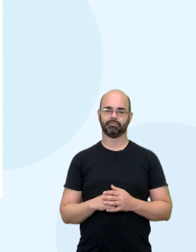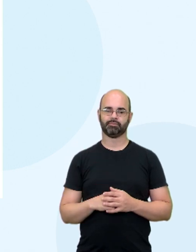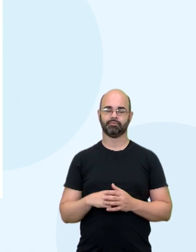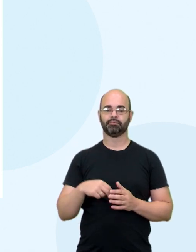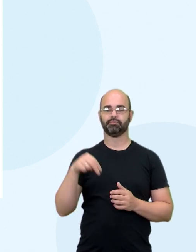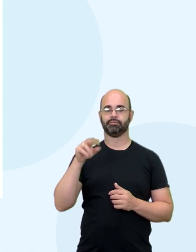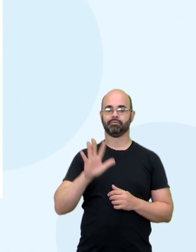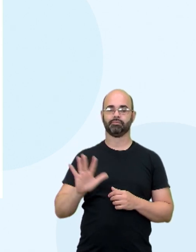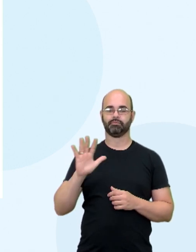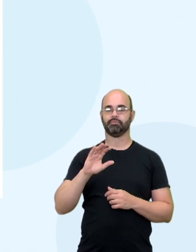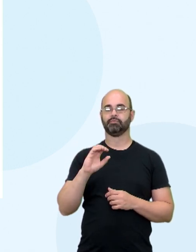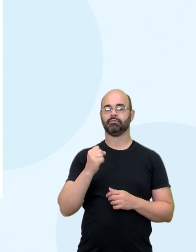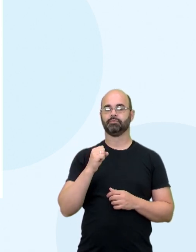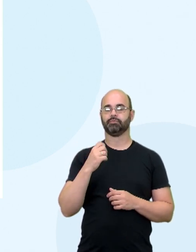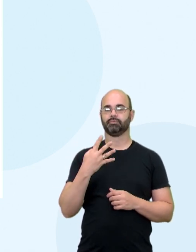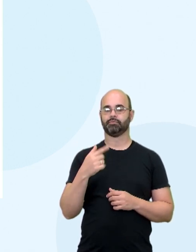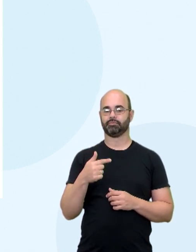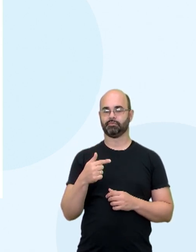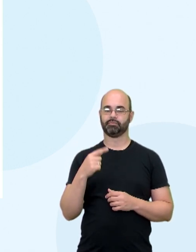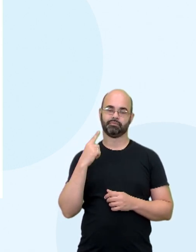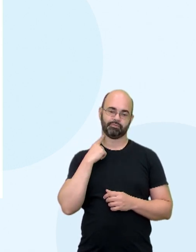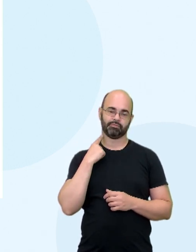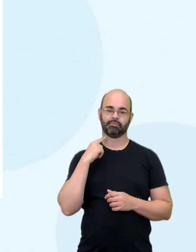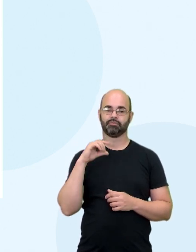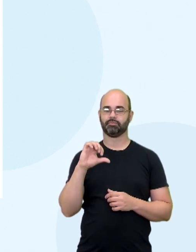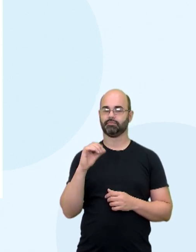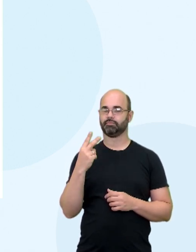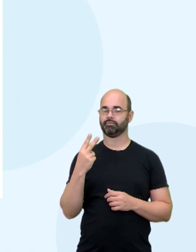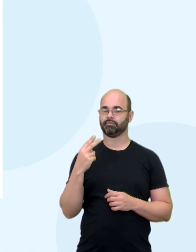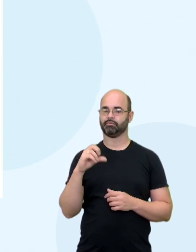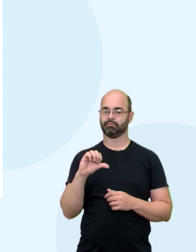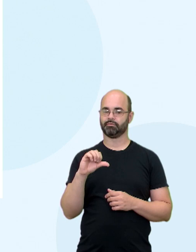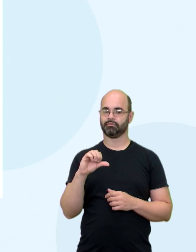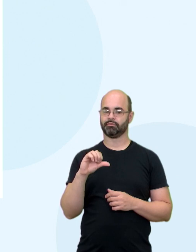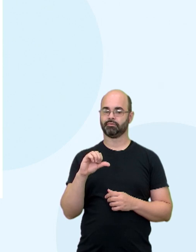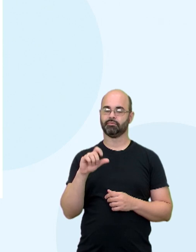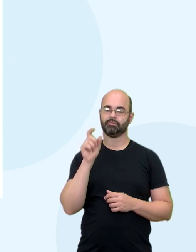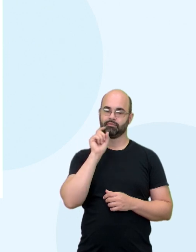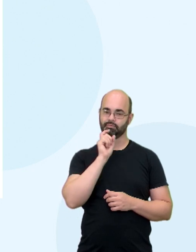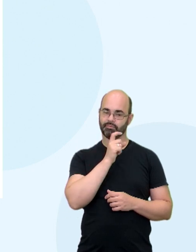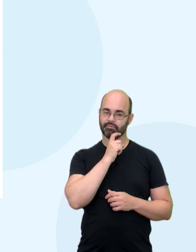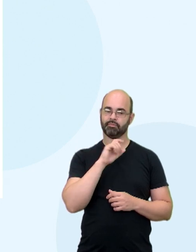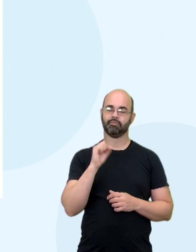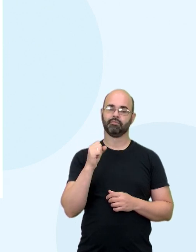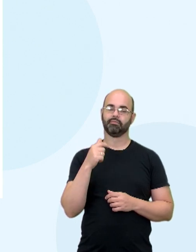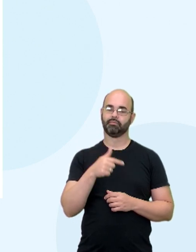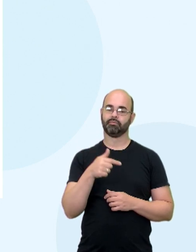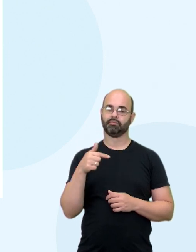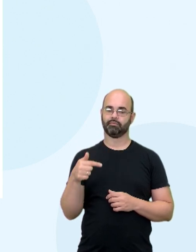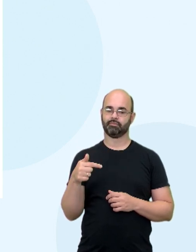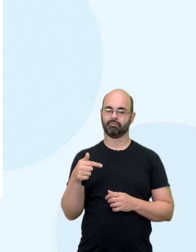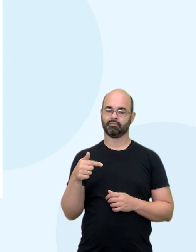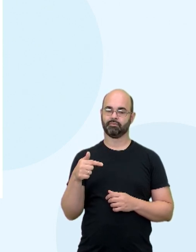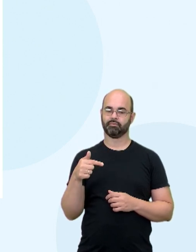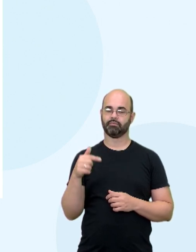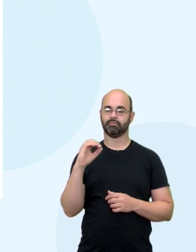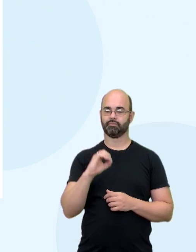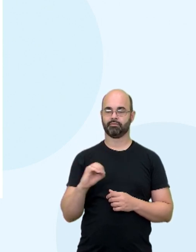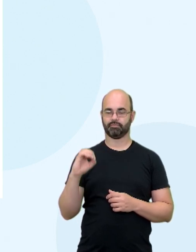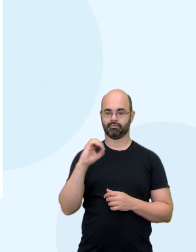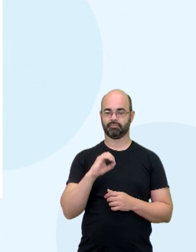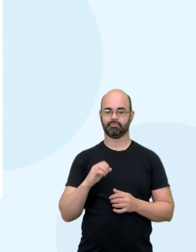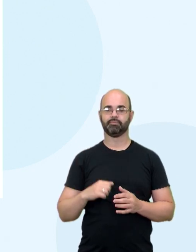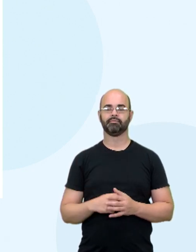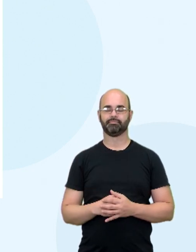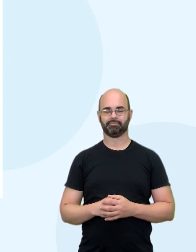Nordeste, 847 em maio, 929 em setembro, 877